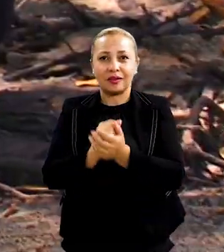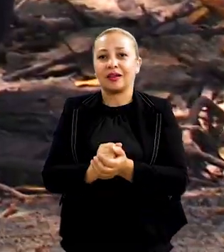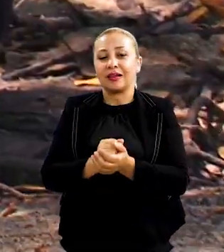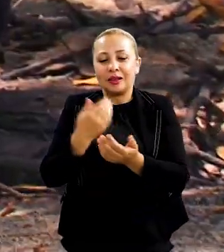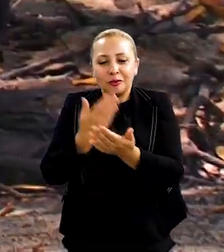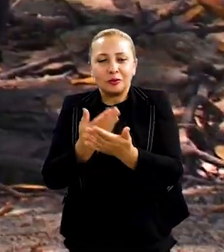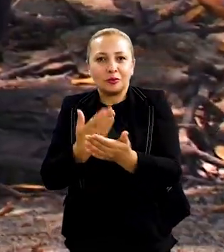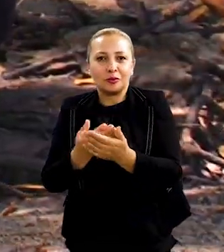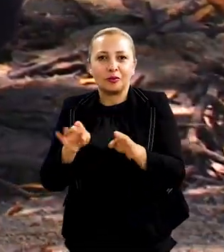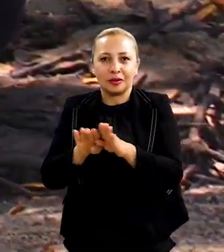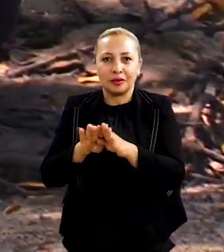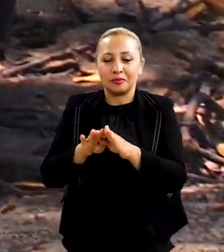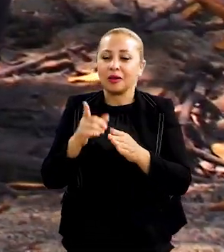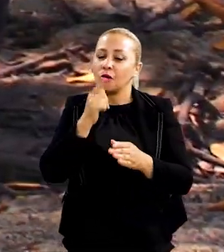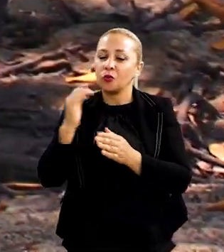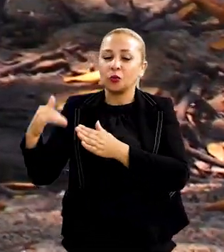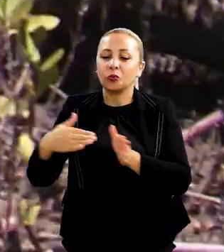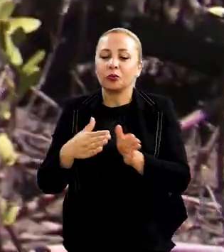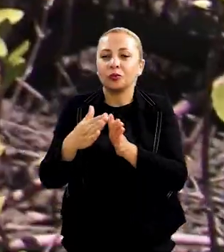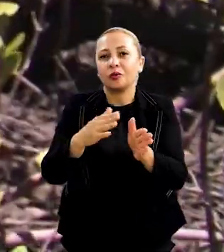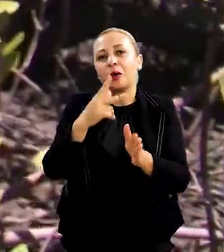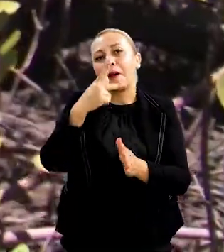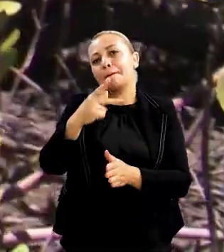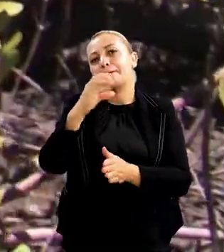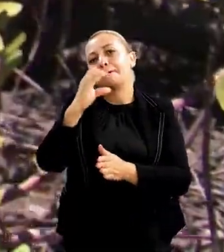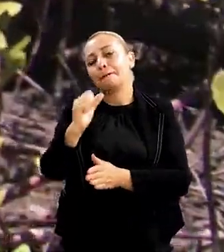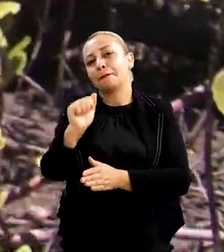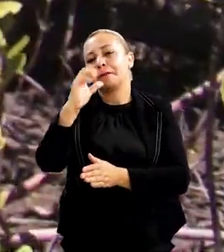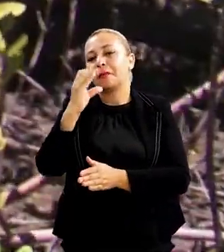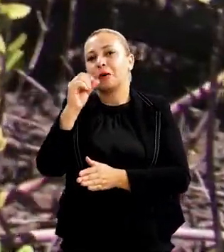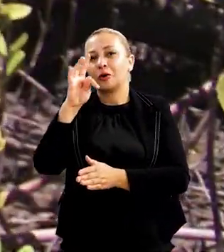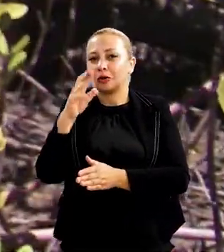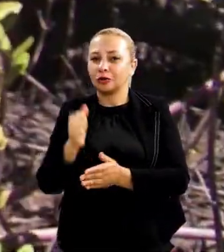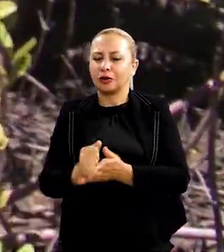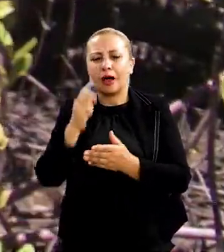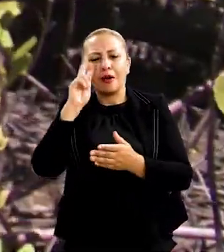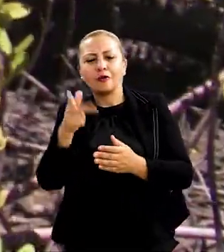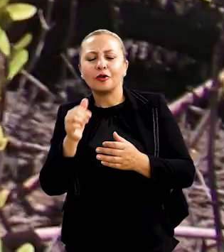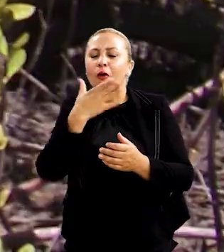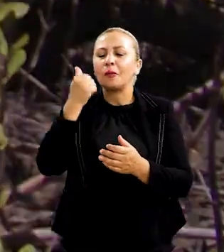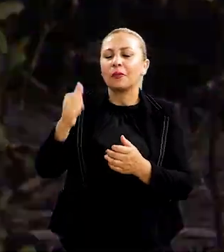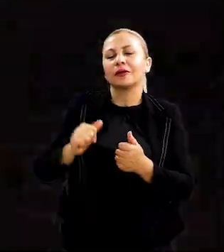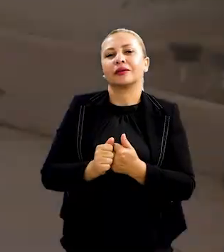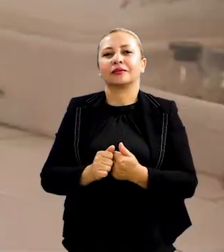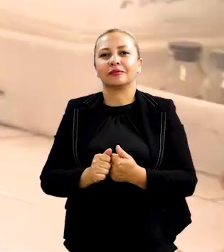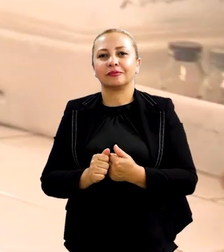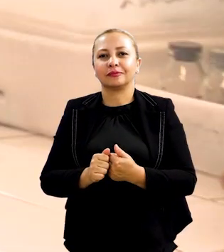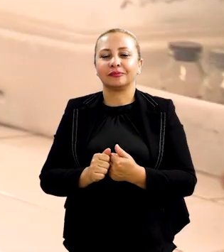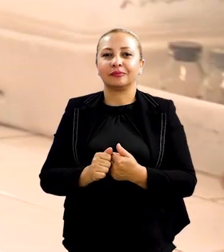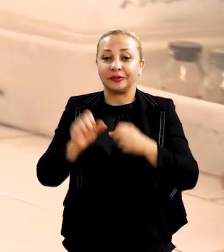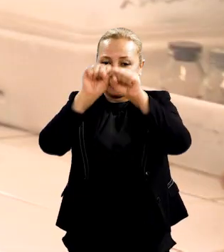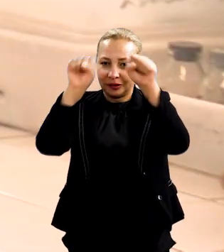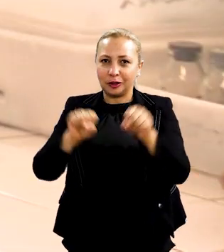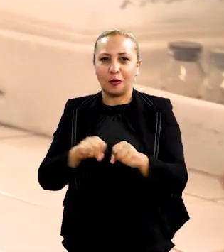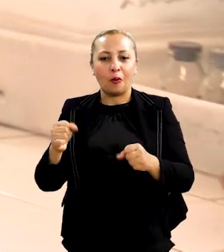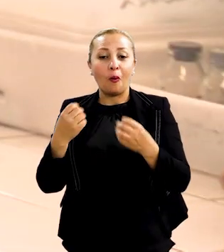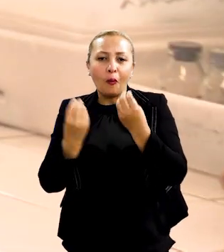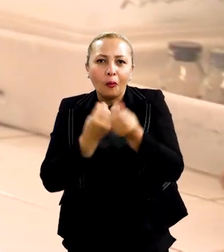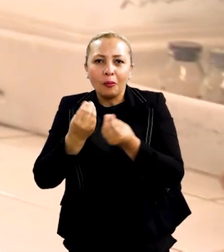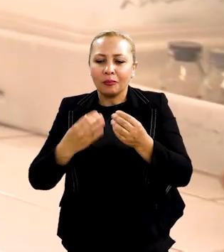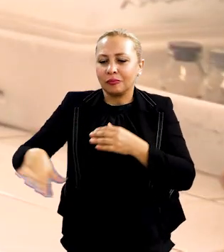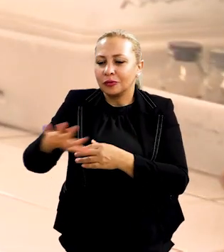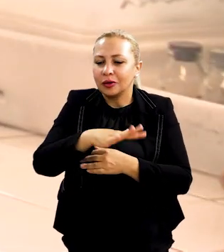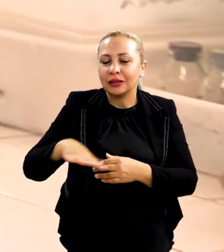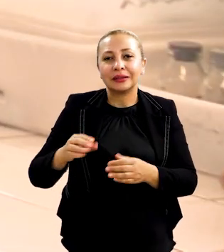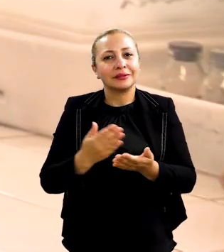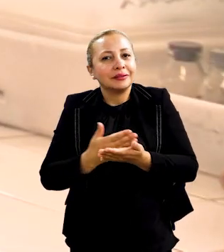o manguezal do estuário do Rio Pacoti e desenvolvem um projeto de recuperação desse ecossistema. Como é uma área que está recuperando,